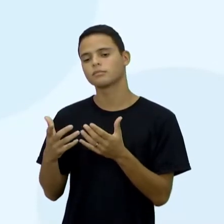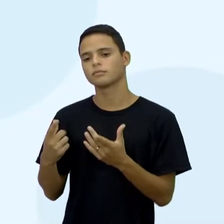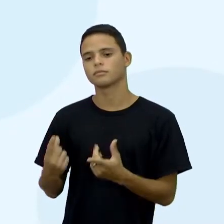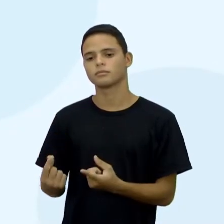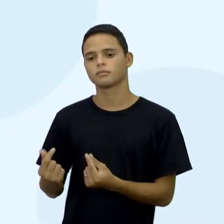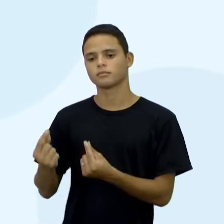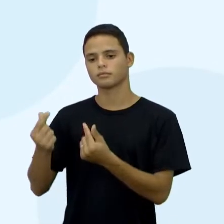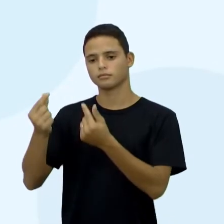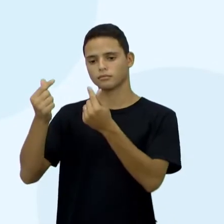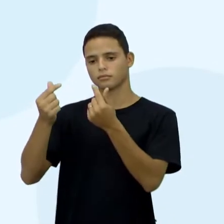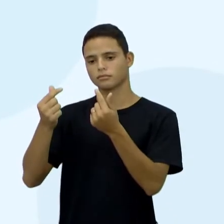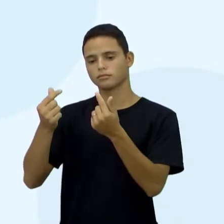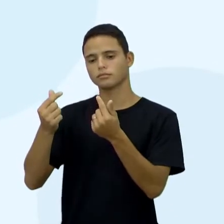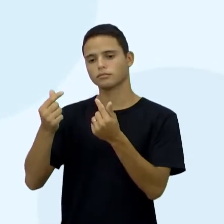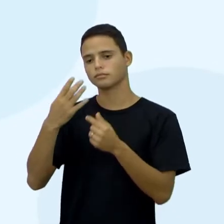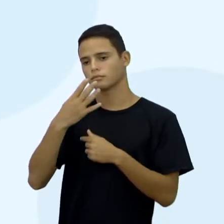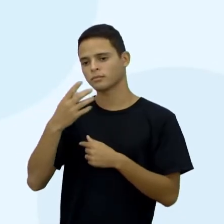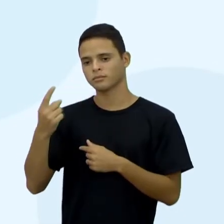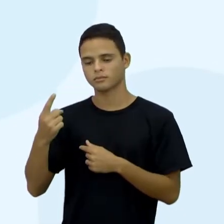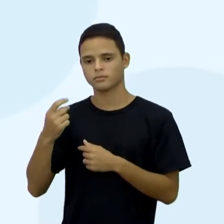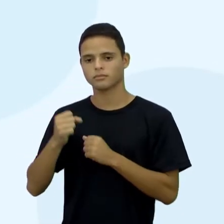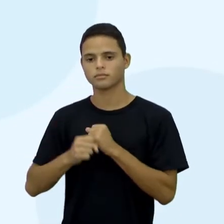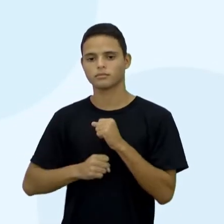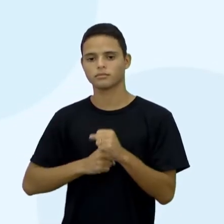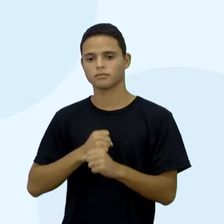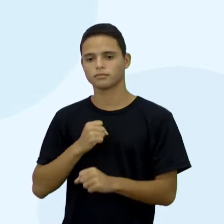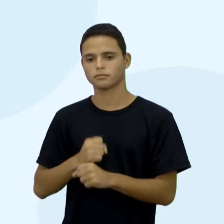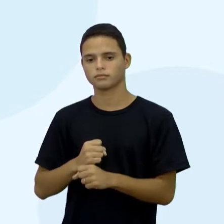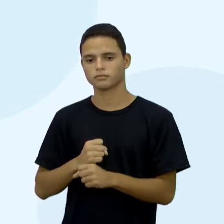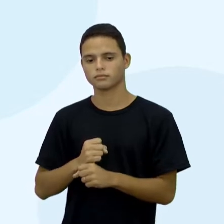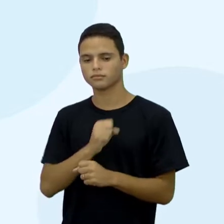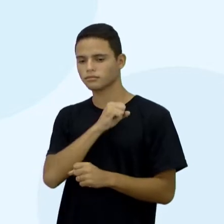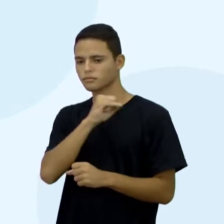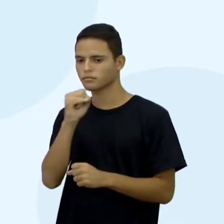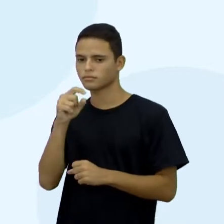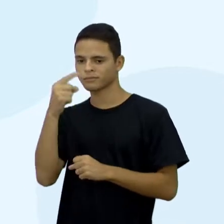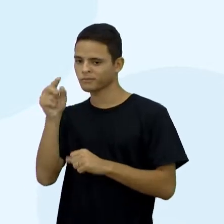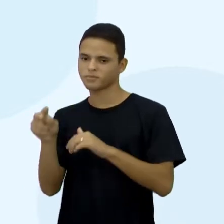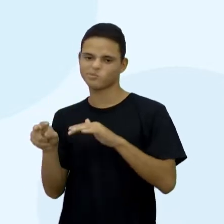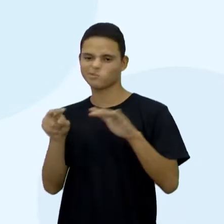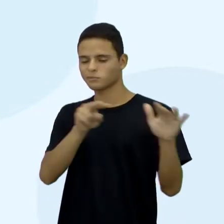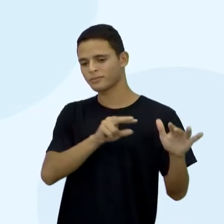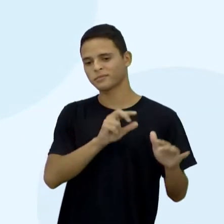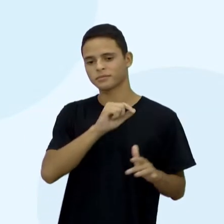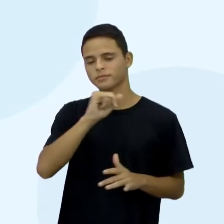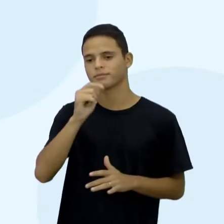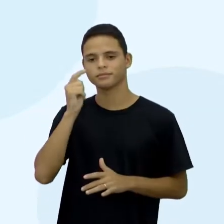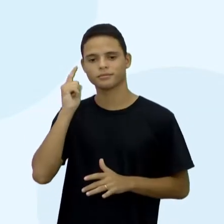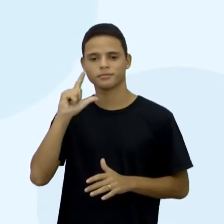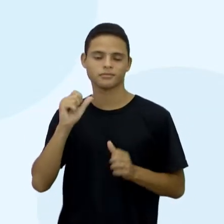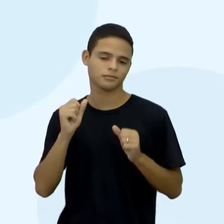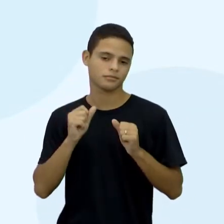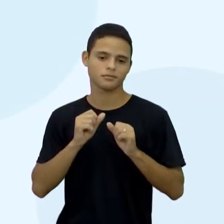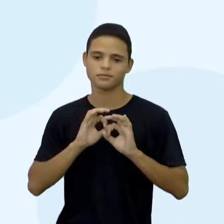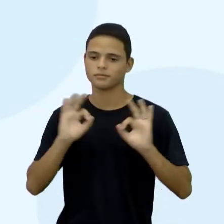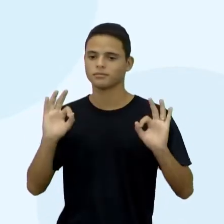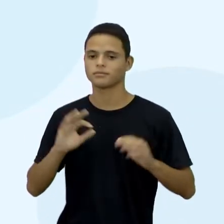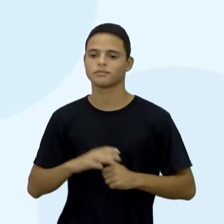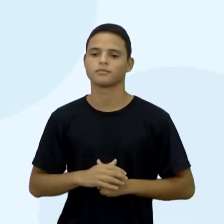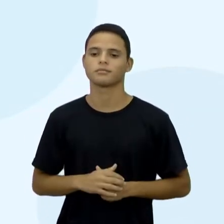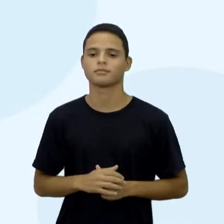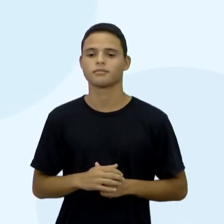com 31 anos. Na verdade, ontem. Semana passada essa ideia, né? Eu não jogo lá, né? No negocinho lá. Não jogo. Tem que jogar. Fica